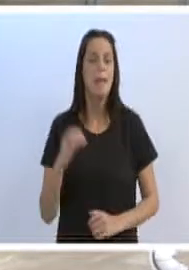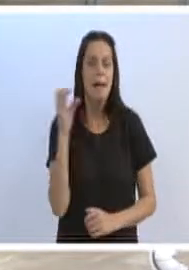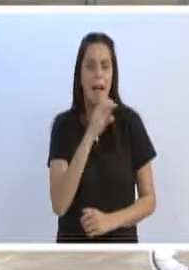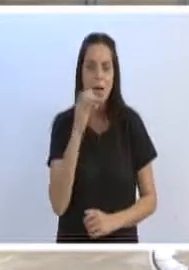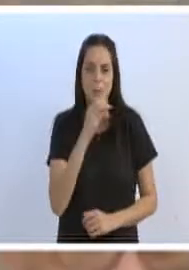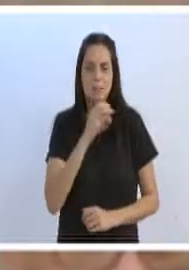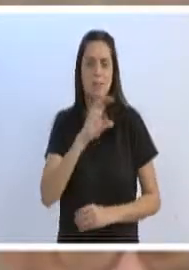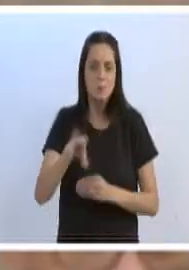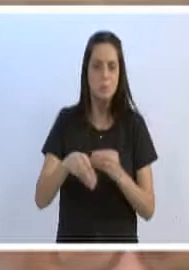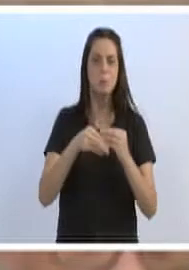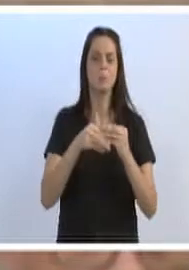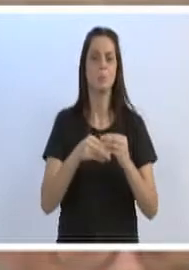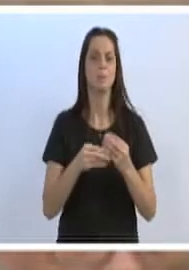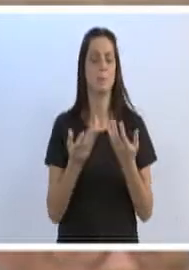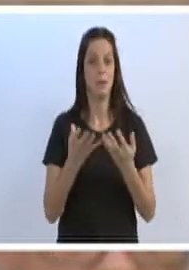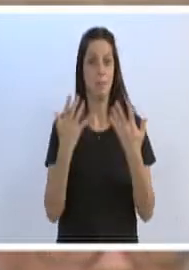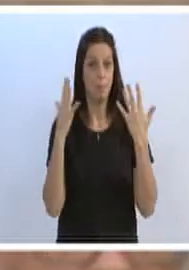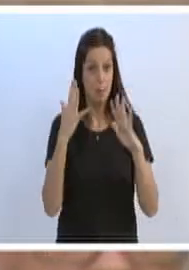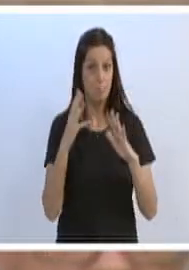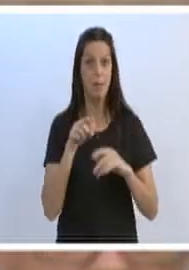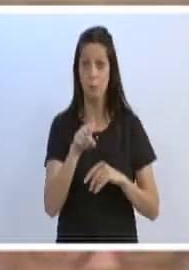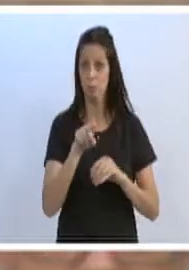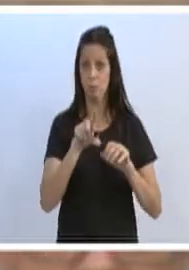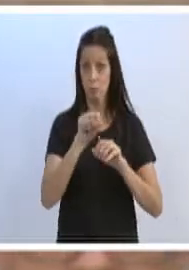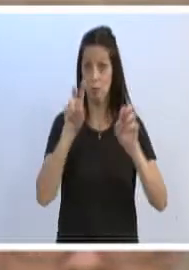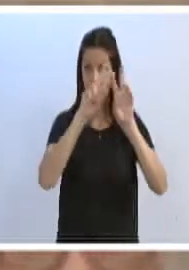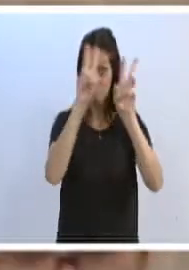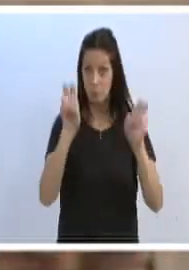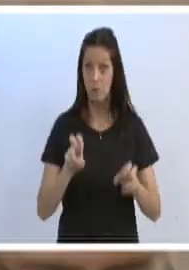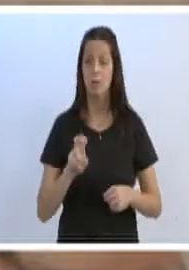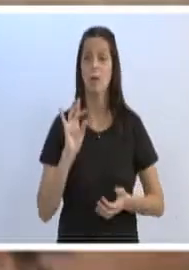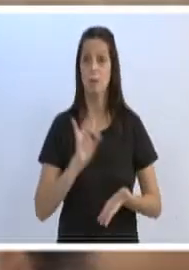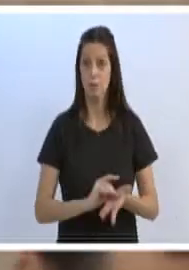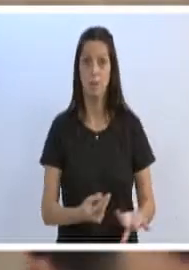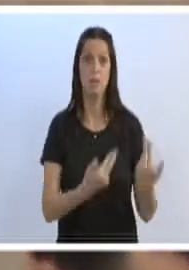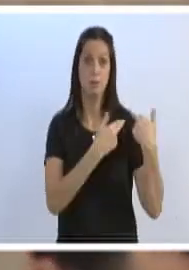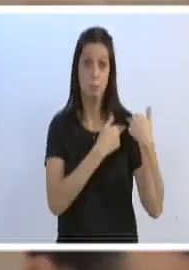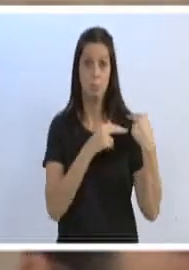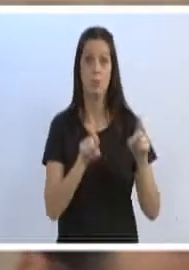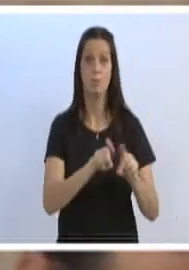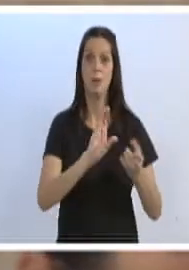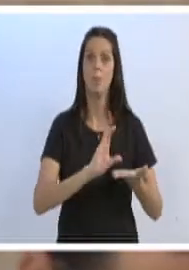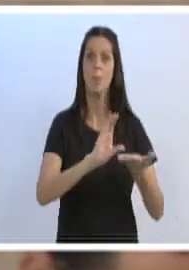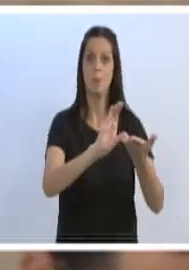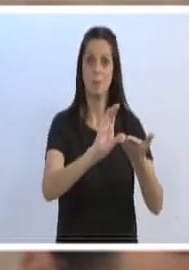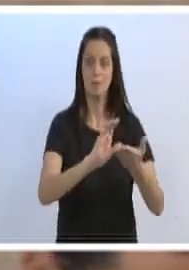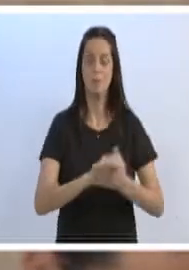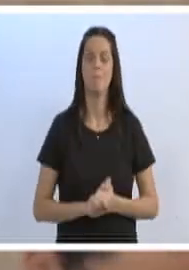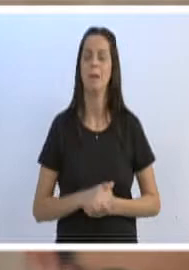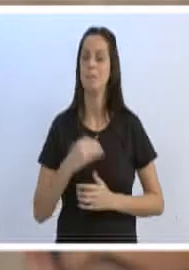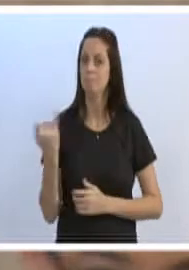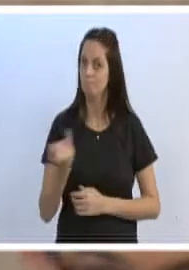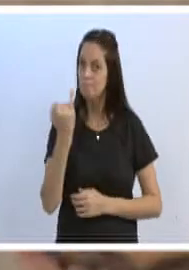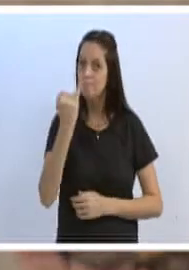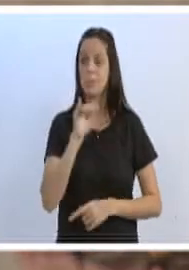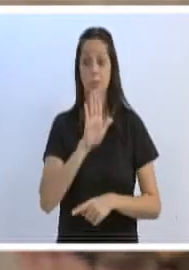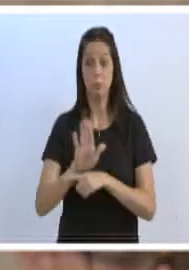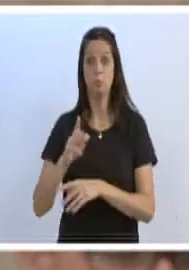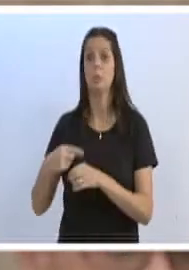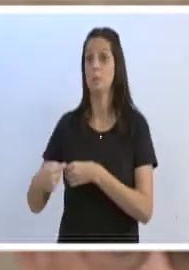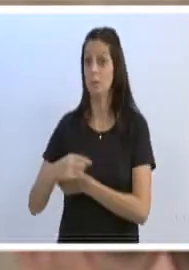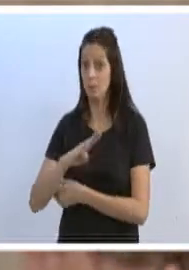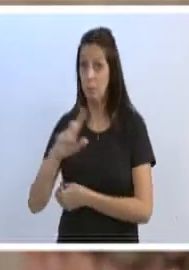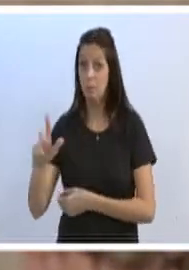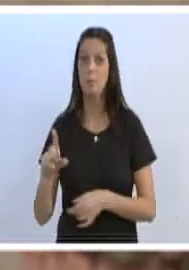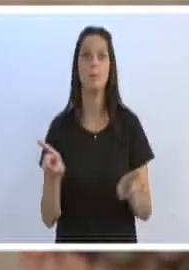vereador jovino eu quero parabenizá-lo pelo assunto por conduzir esta comissão é importante para a cidade de blumenau e